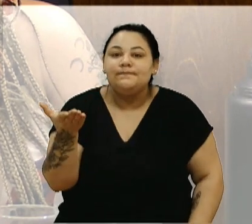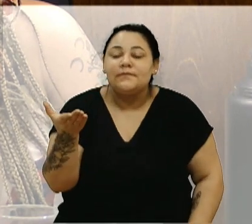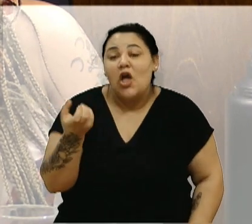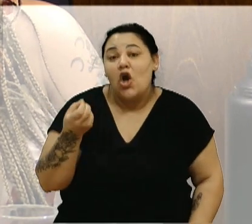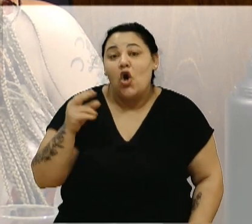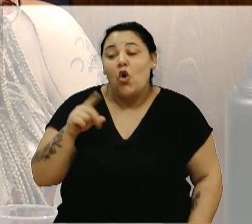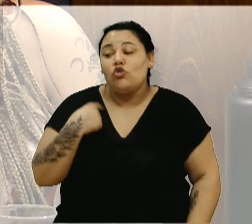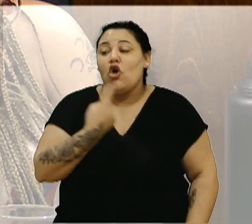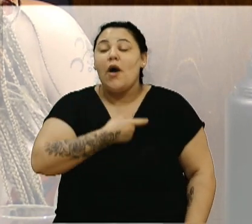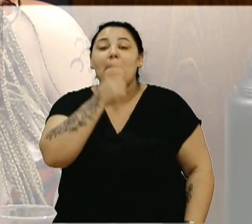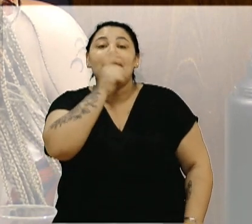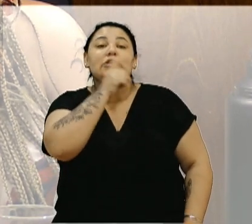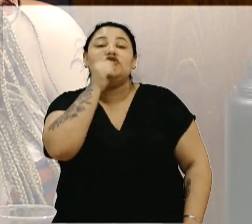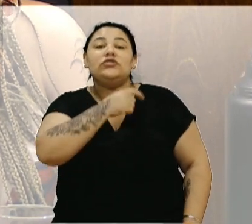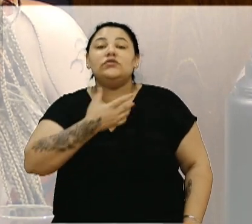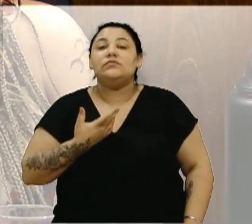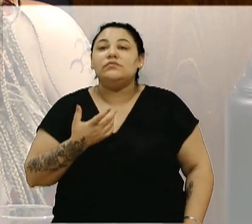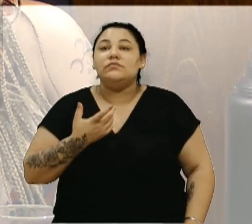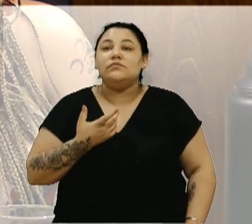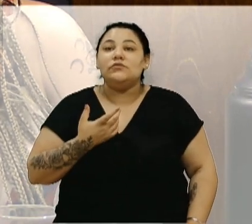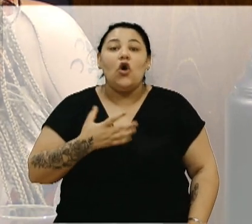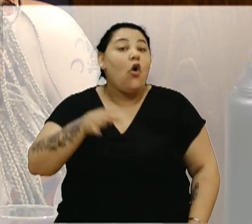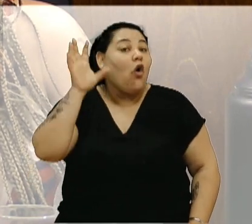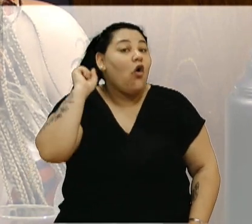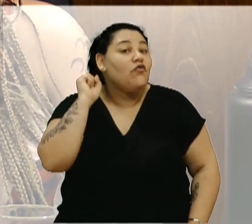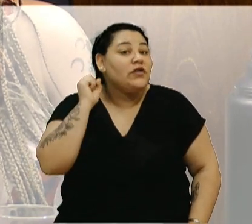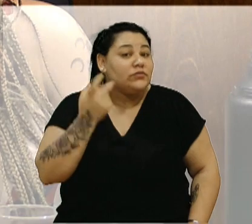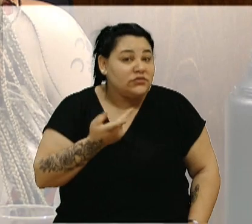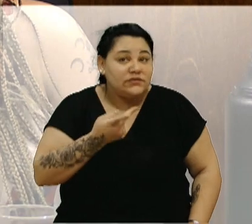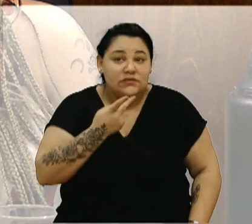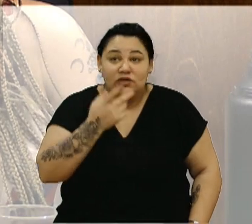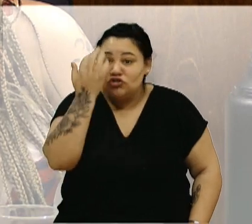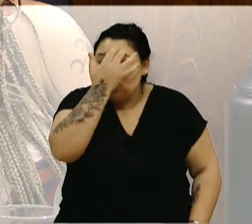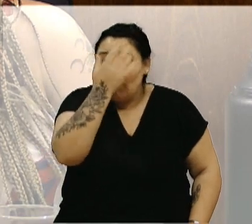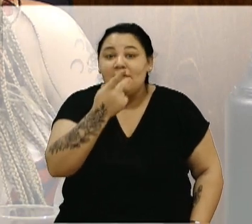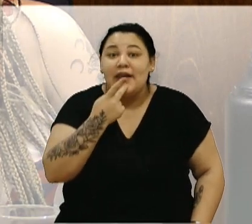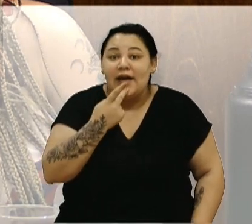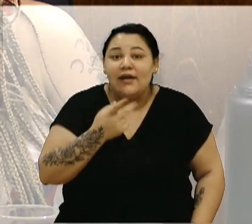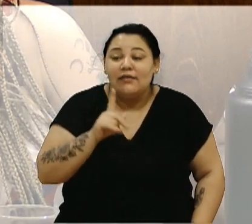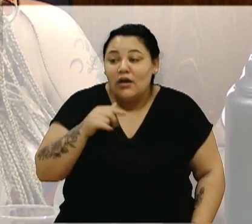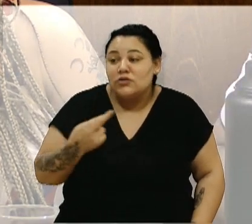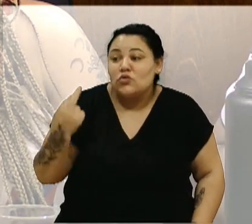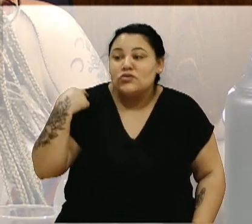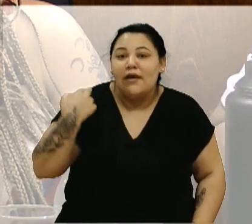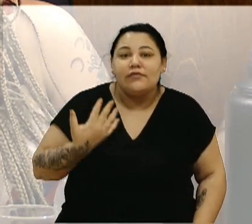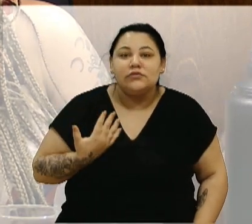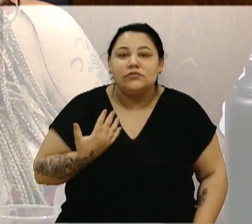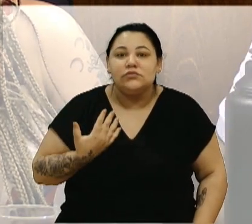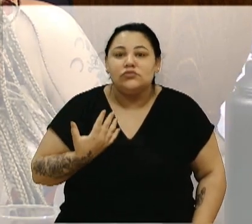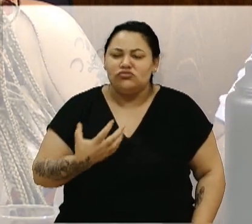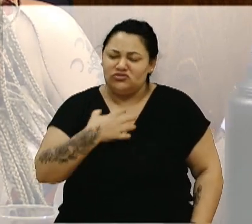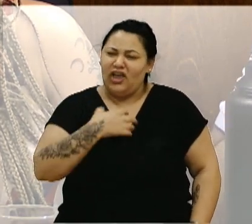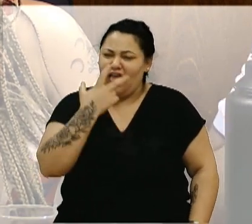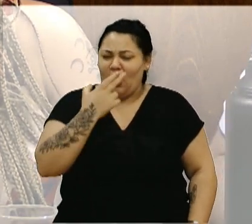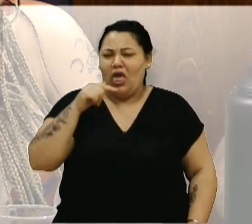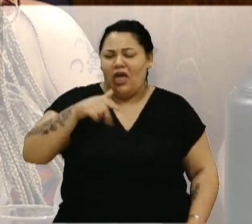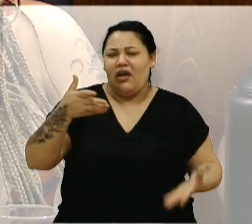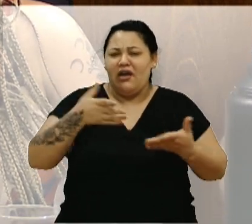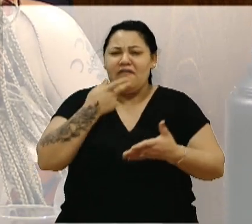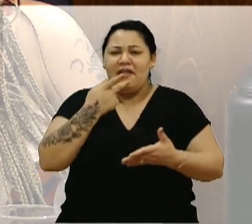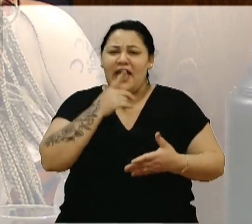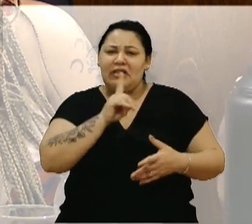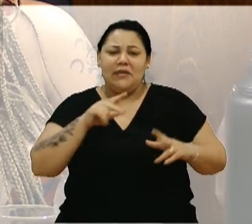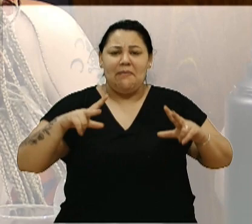estamos mentindo? Ouvimos ou não ouvimos o prefeito falar? Da mesma forma que agora querem dizer que não queriam